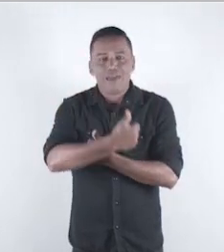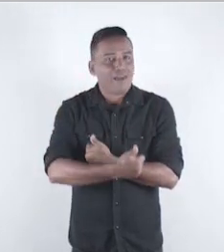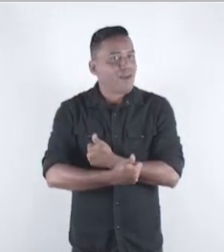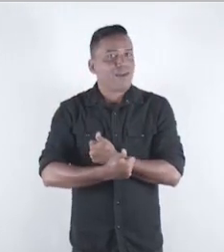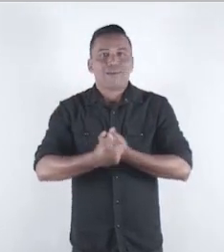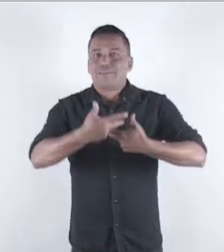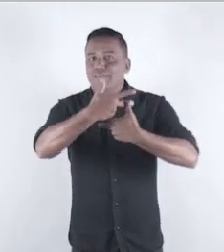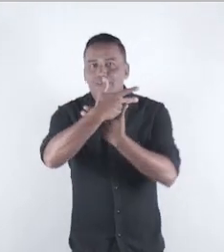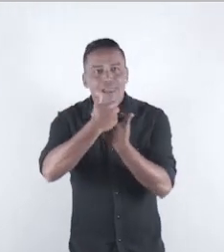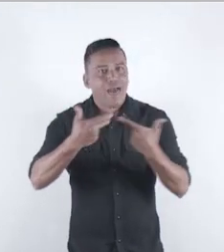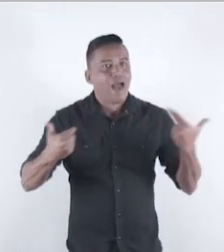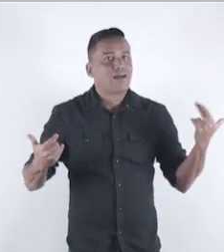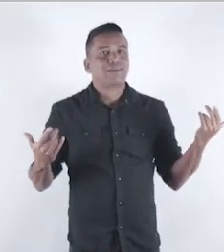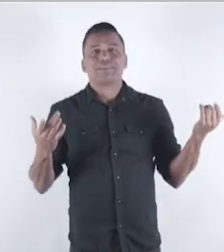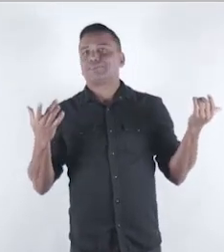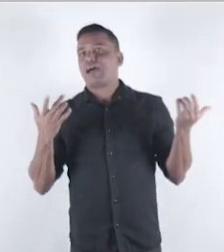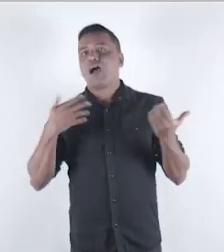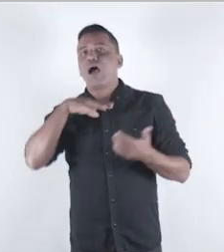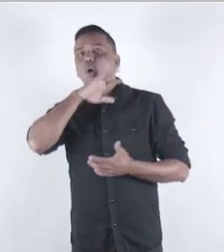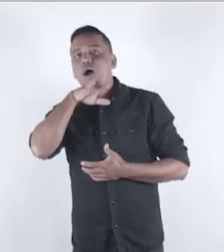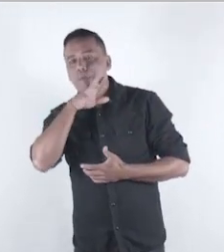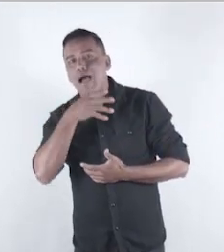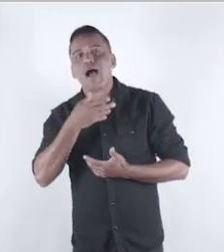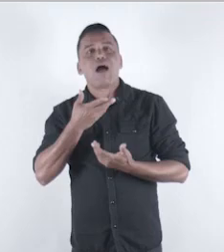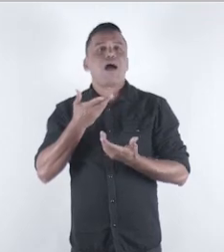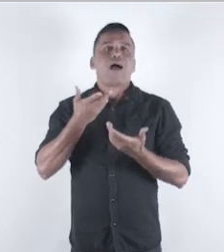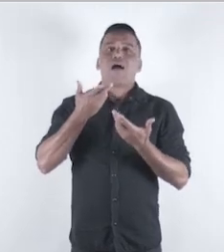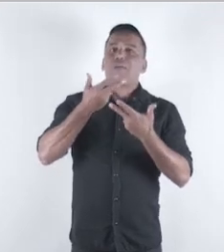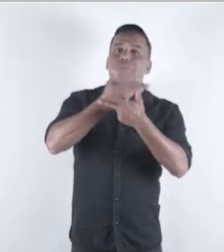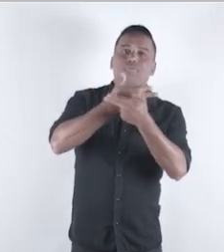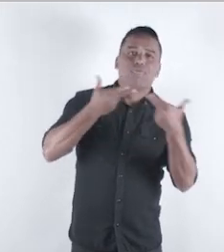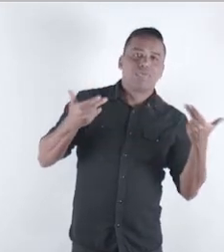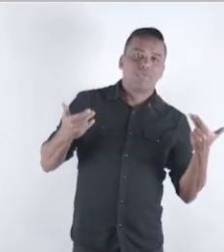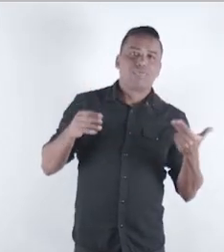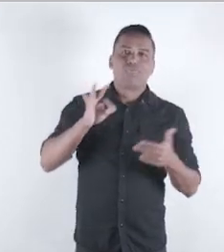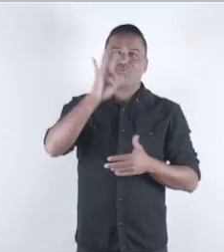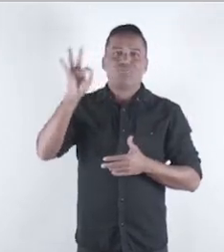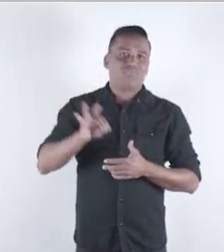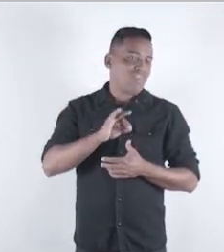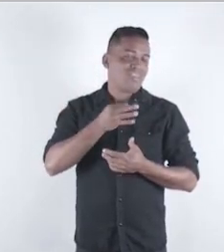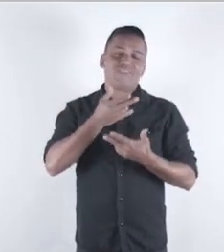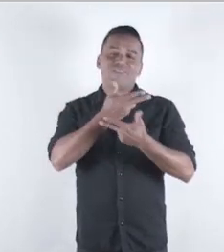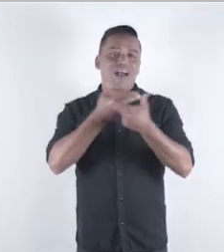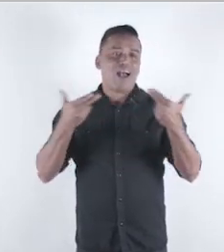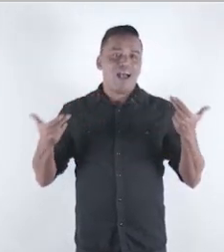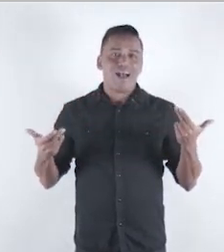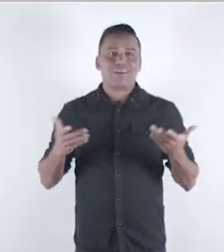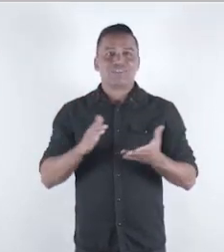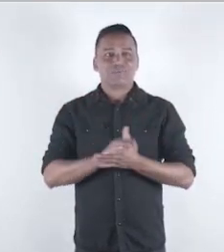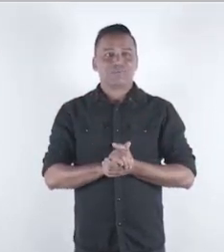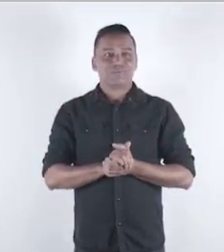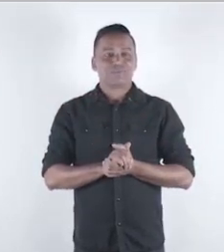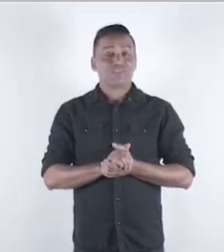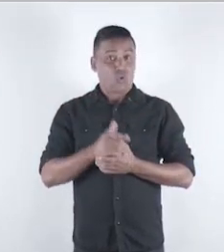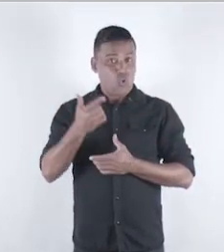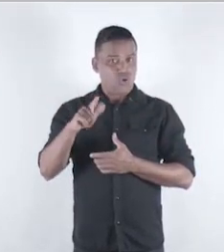da biodiversidade e de uma biologia maluca. Tem mais um aqui.